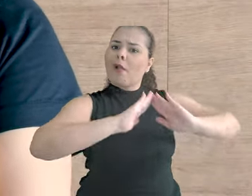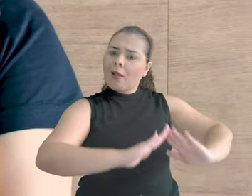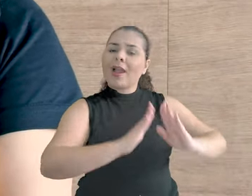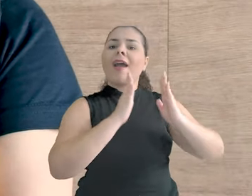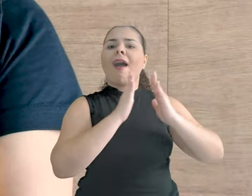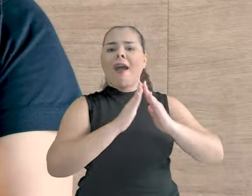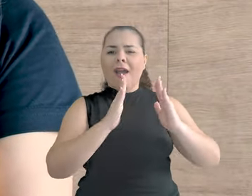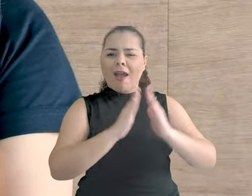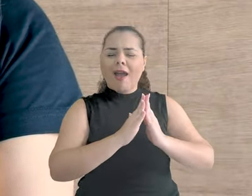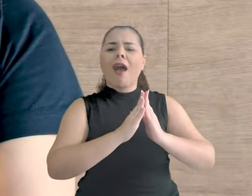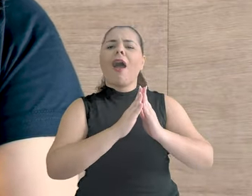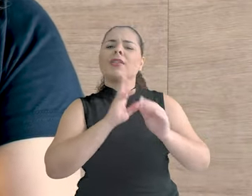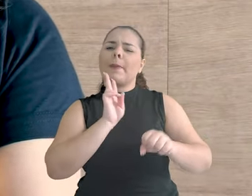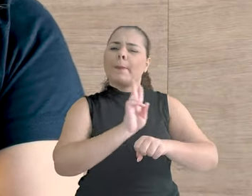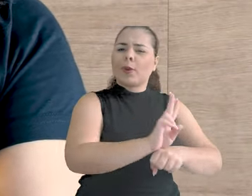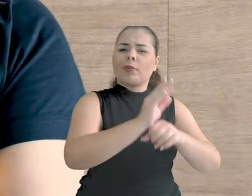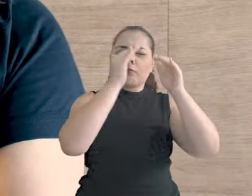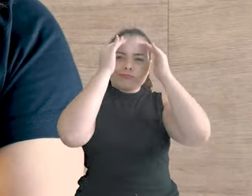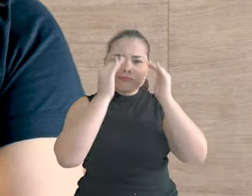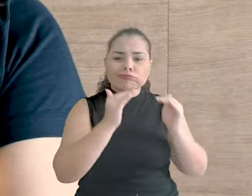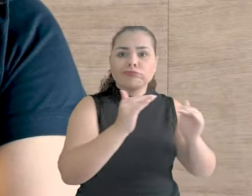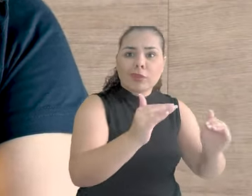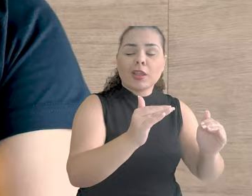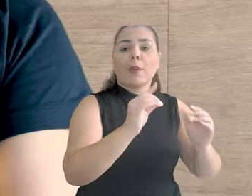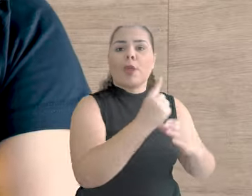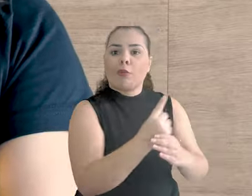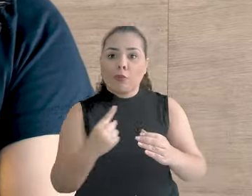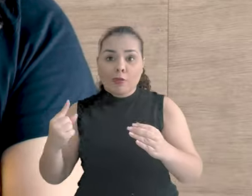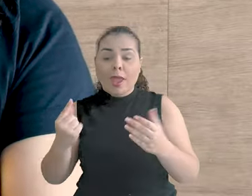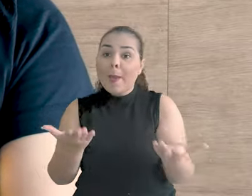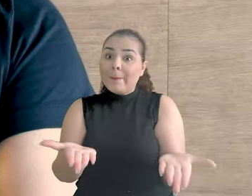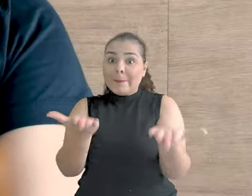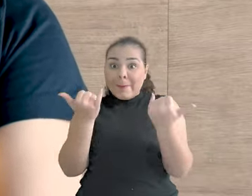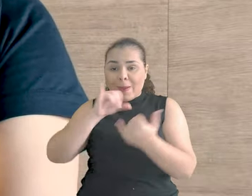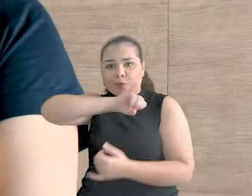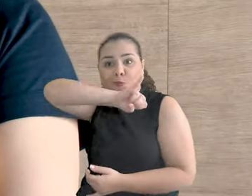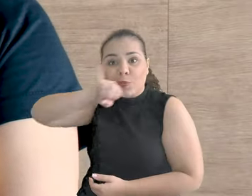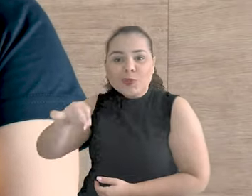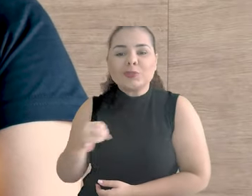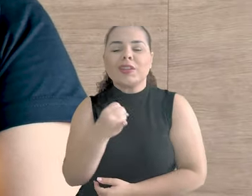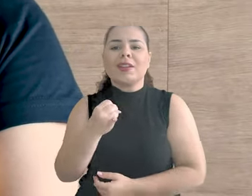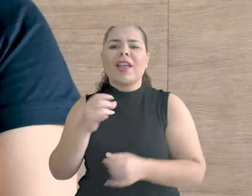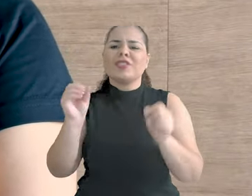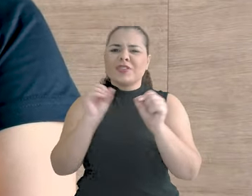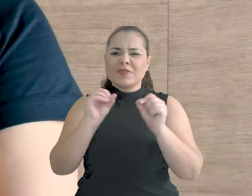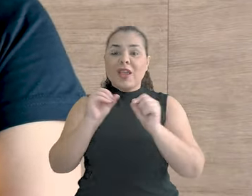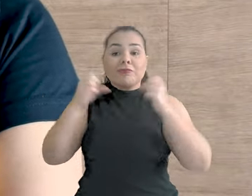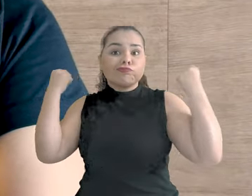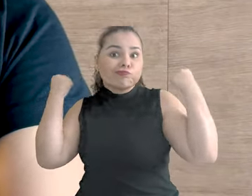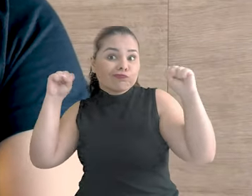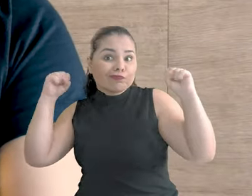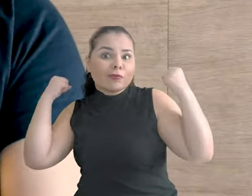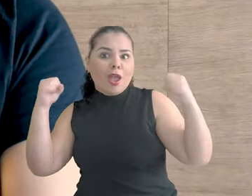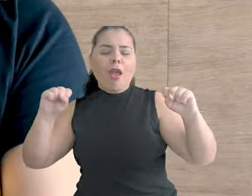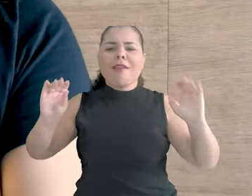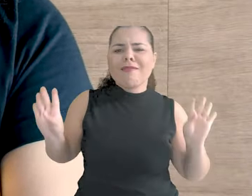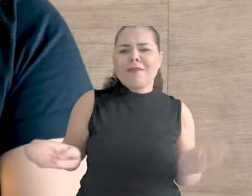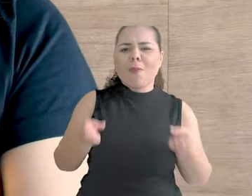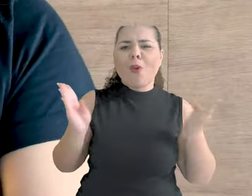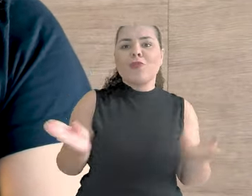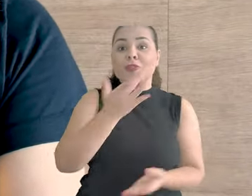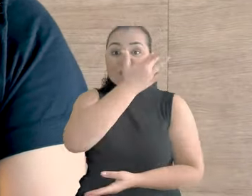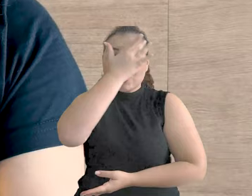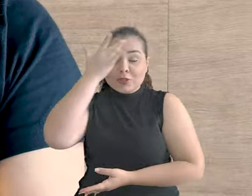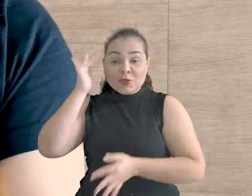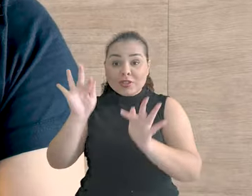protegidos em casa respeitando o isolamento social pode ampliar oportunidades de atividade física e motivar as pessoas